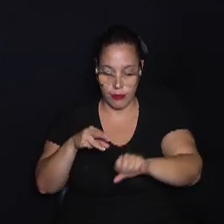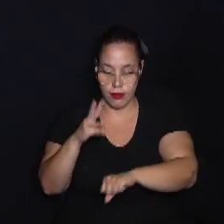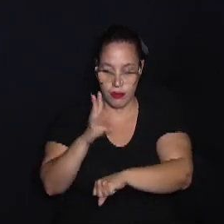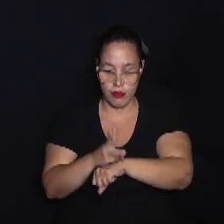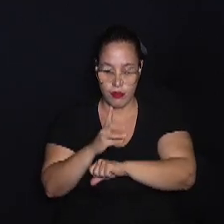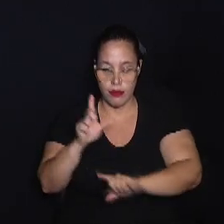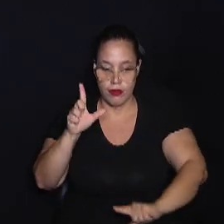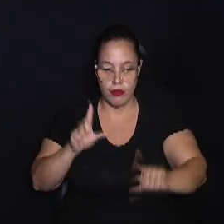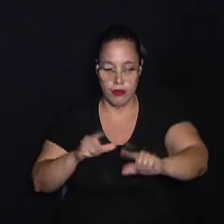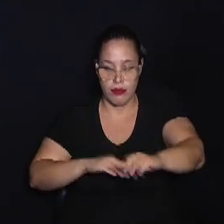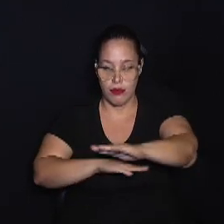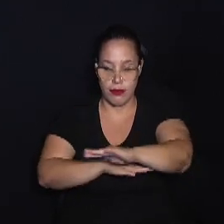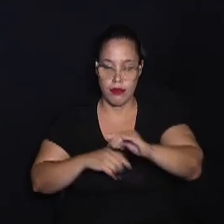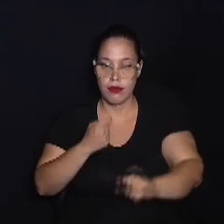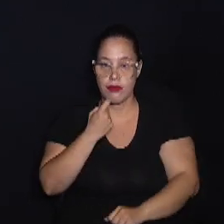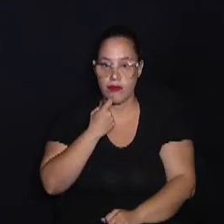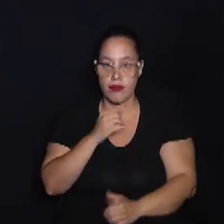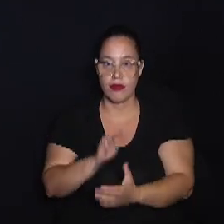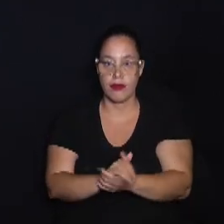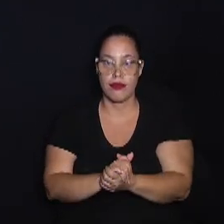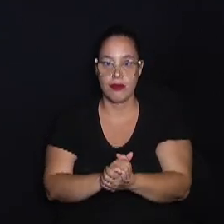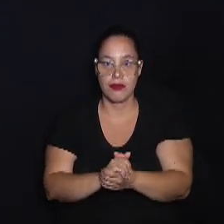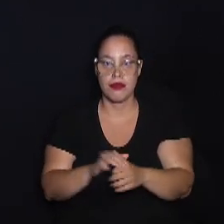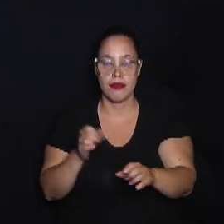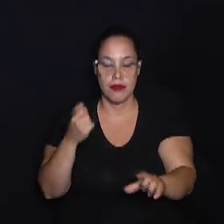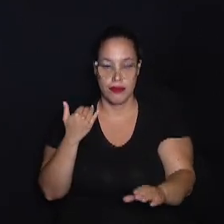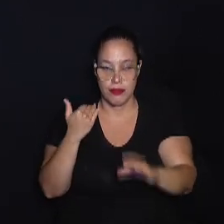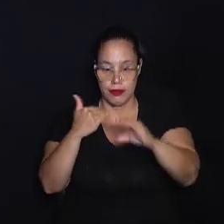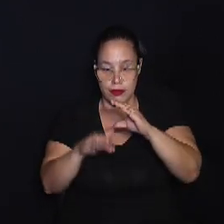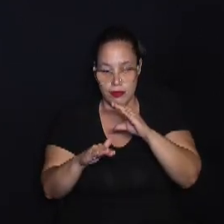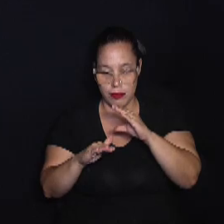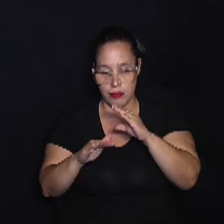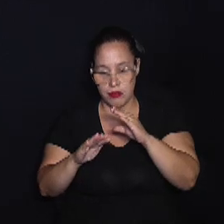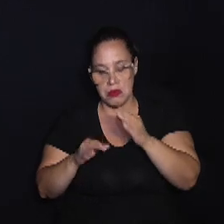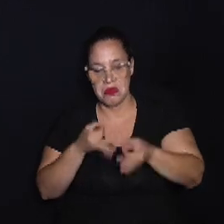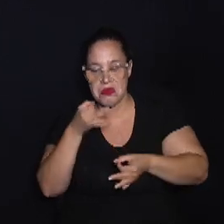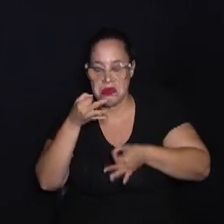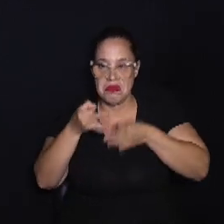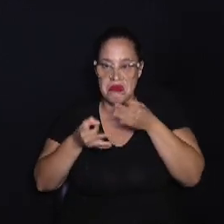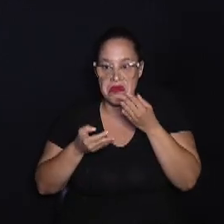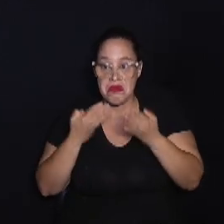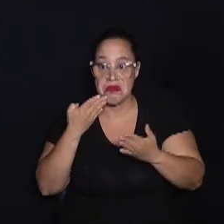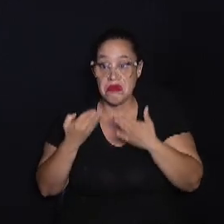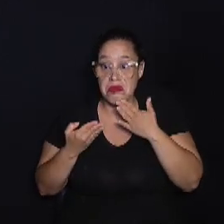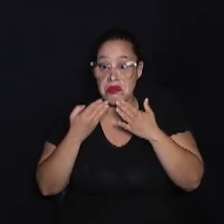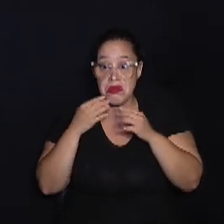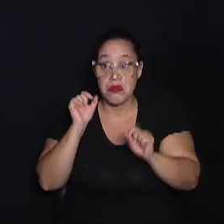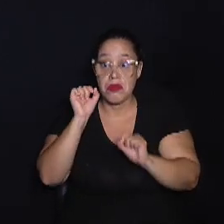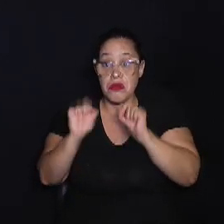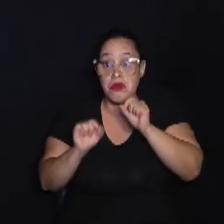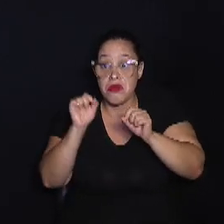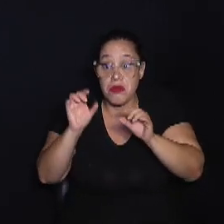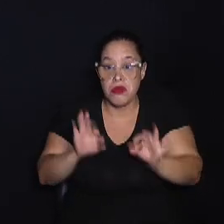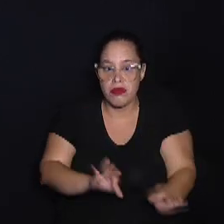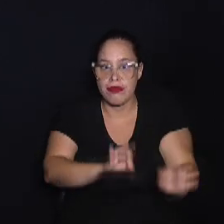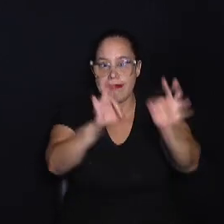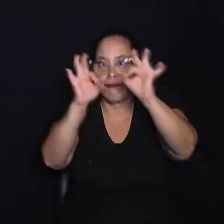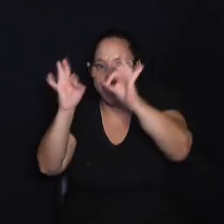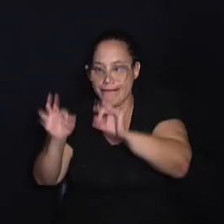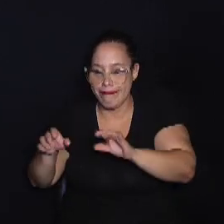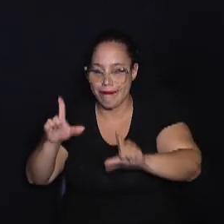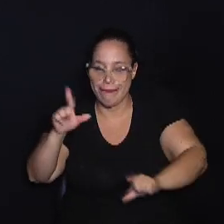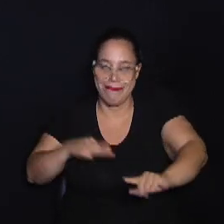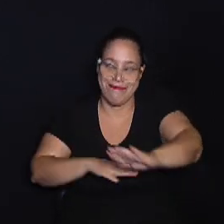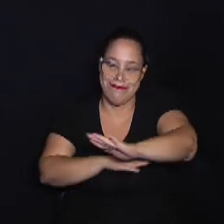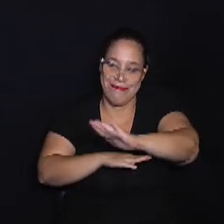tela WhatsApp da TV Câmara Campinas você aperta e pode enviar um elogio uma crítica construtiva o que você quer assistir aqui